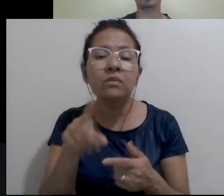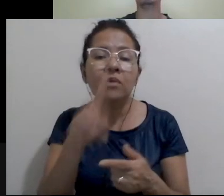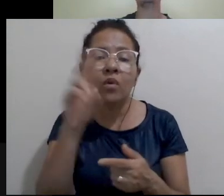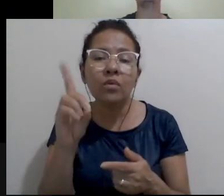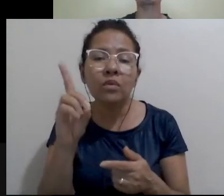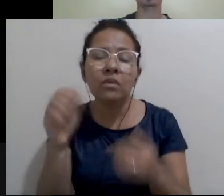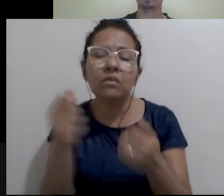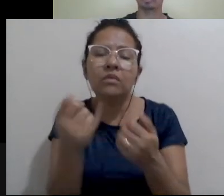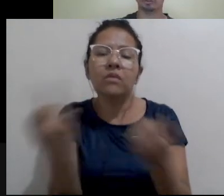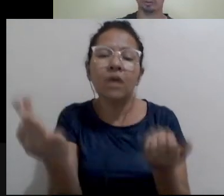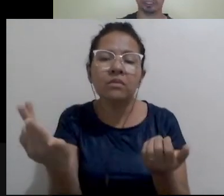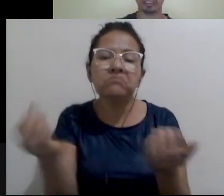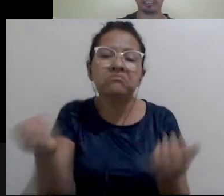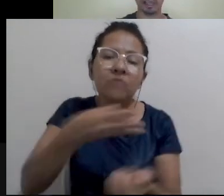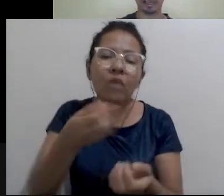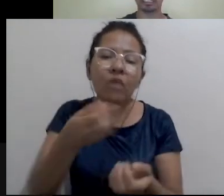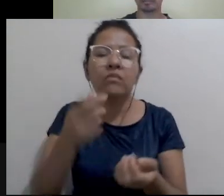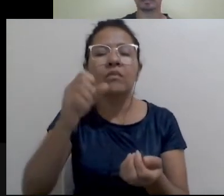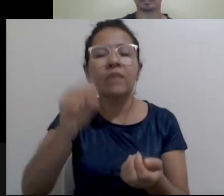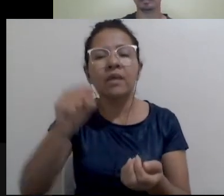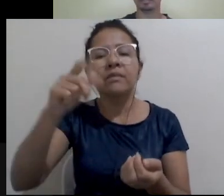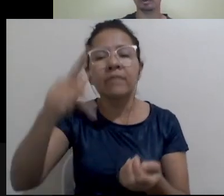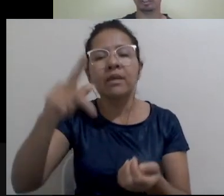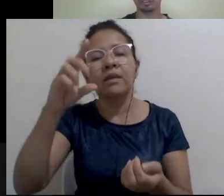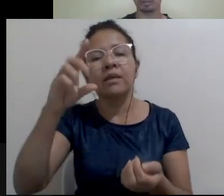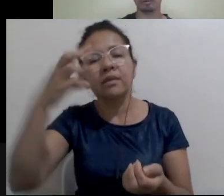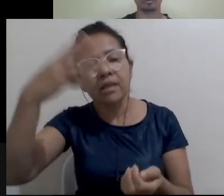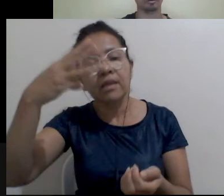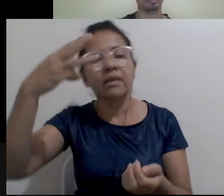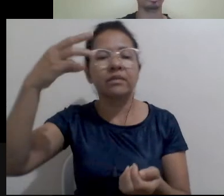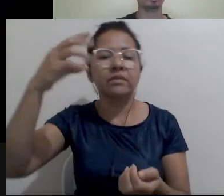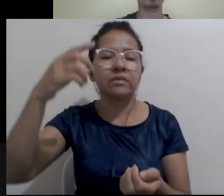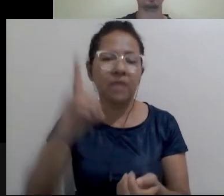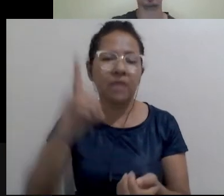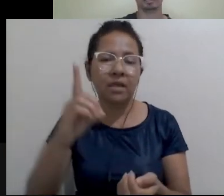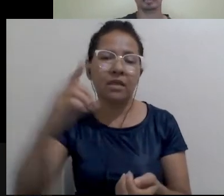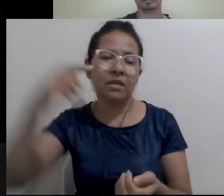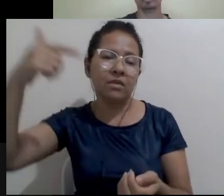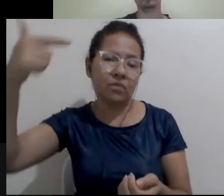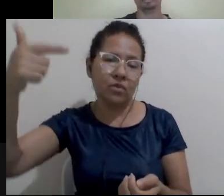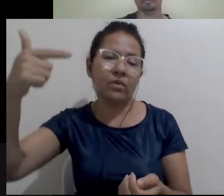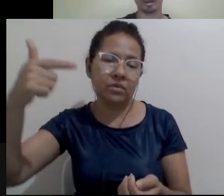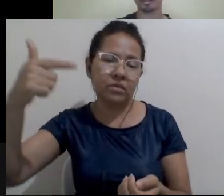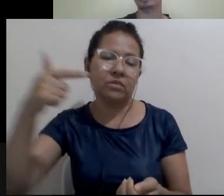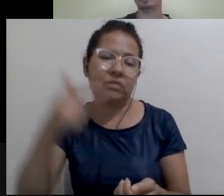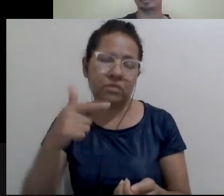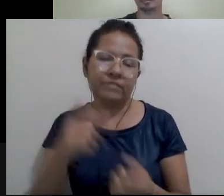D. Então, como chamarão esses novos orbitais? sp3d2, tá bom? Ó, 6 orbitais híbridos do